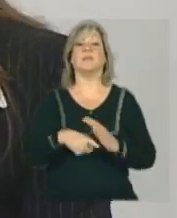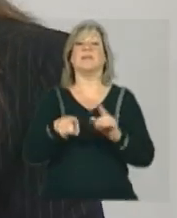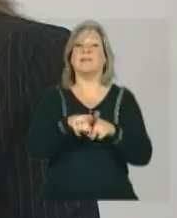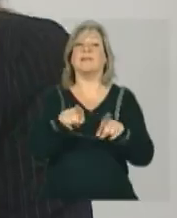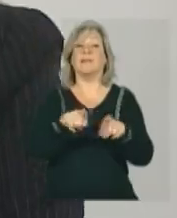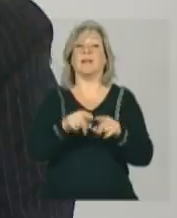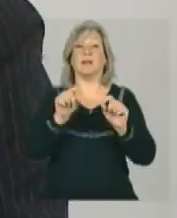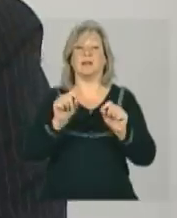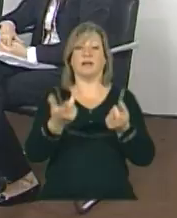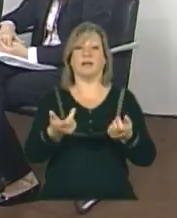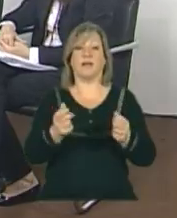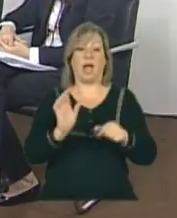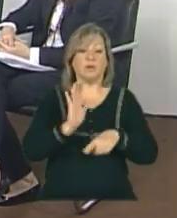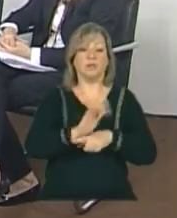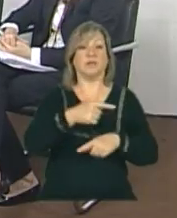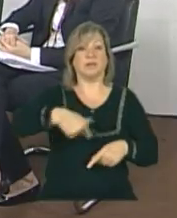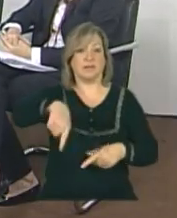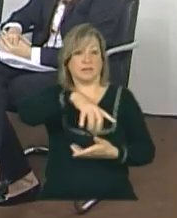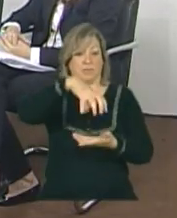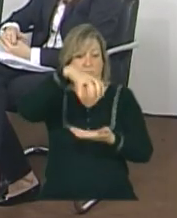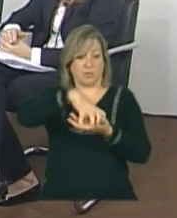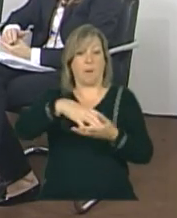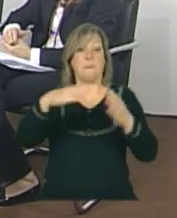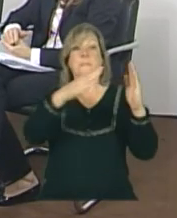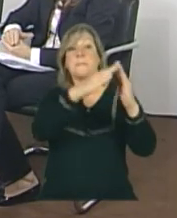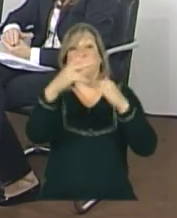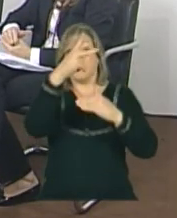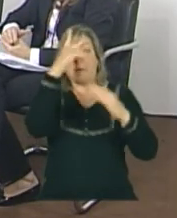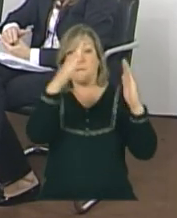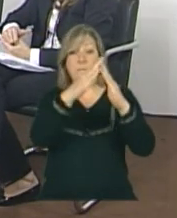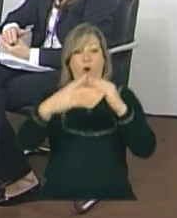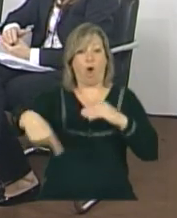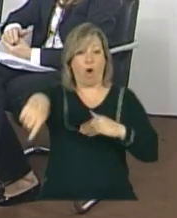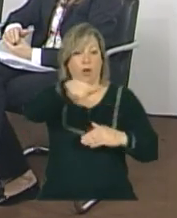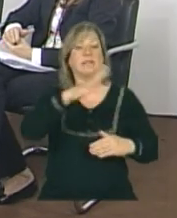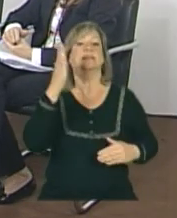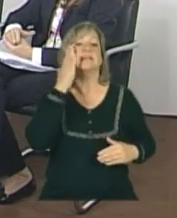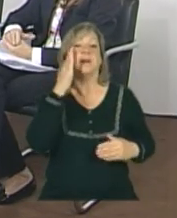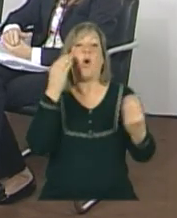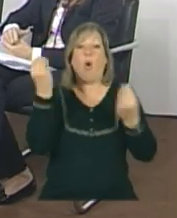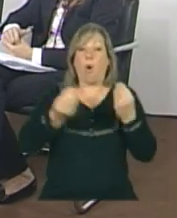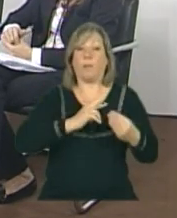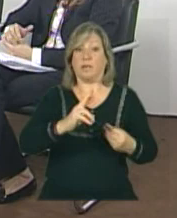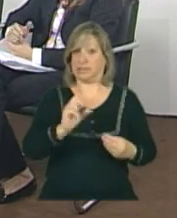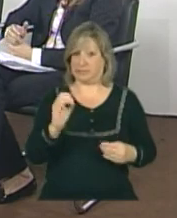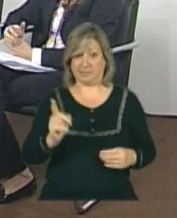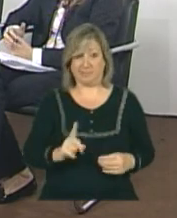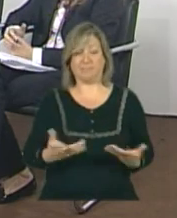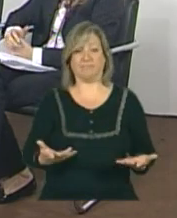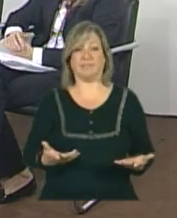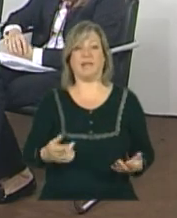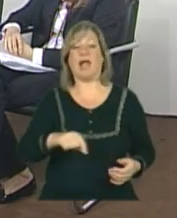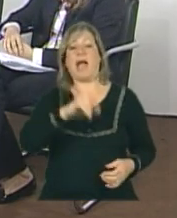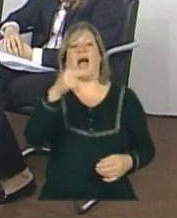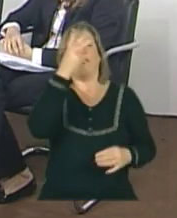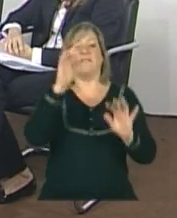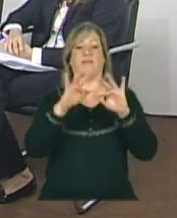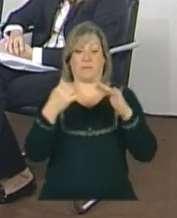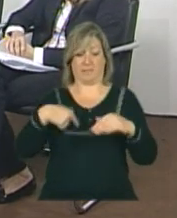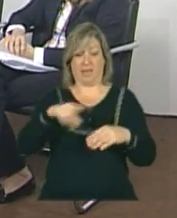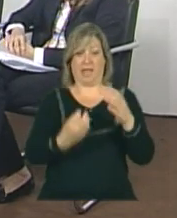publicidade para essa equipe que mora nesse local. Isso. Para ela saber que haverá um retorno em tal. Senão também você chega, as famílias não